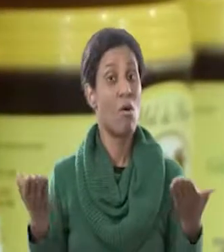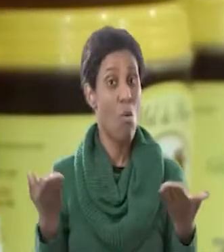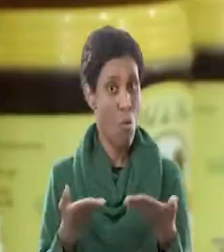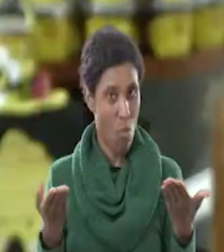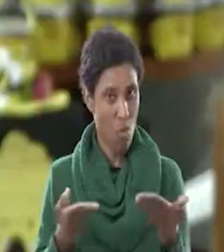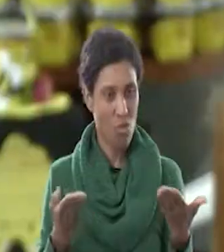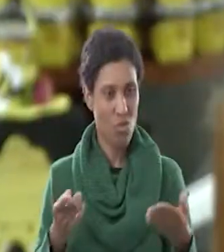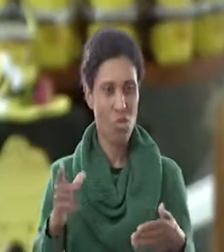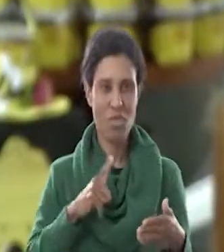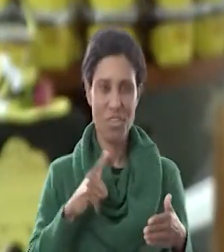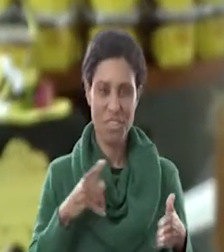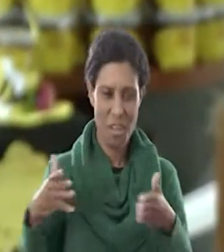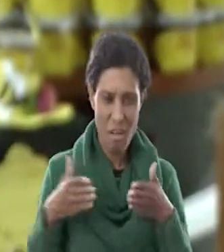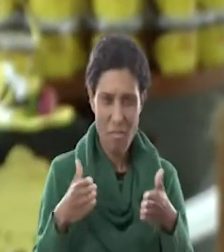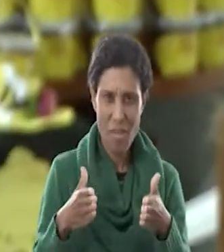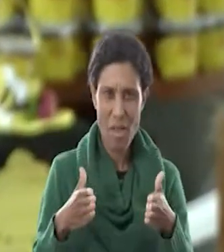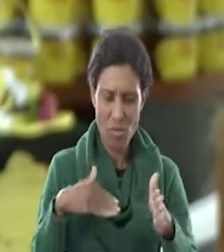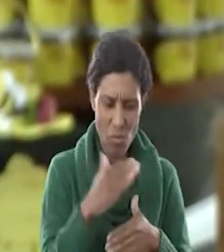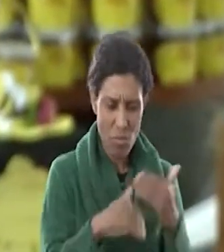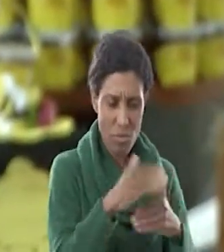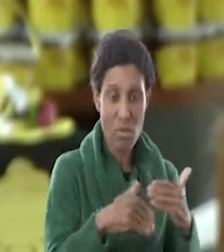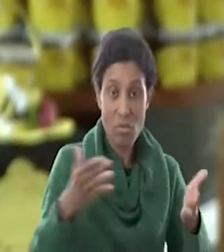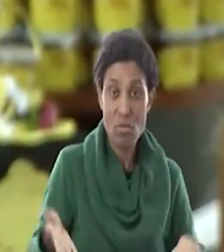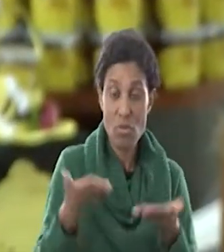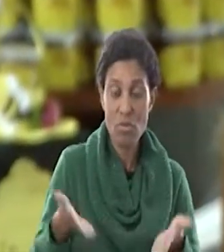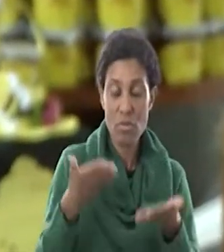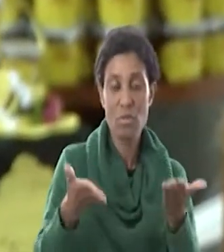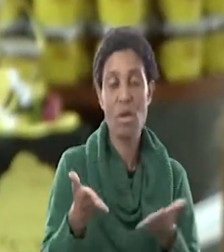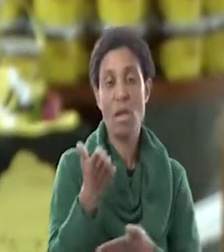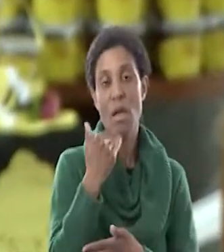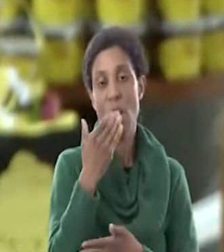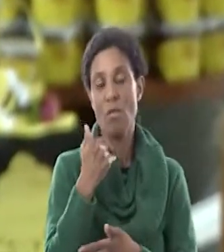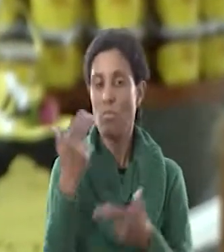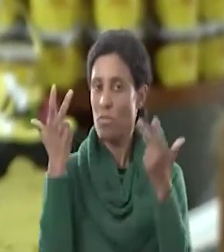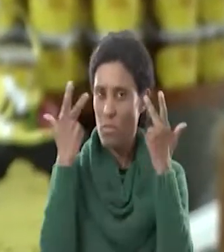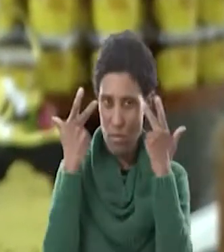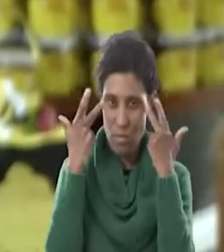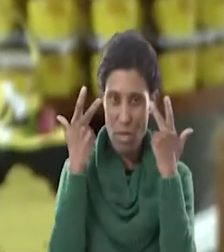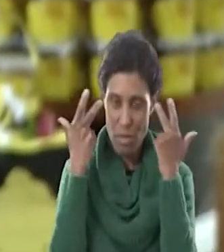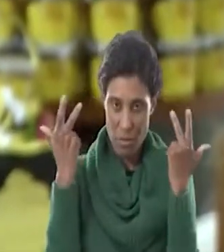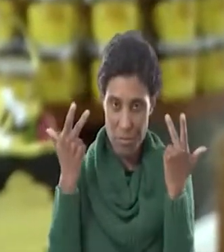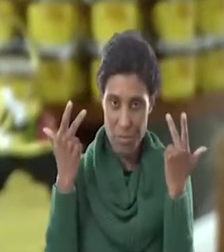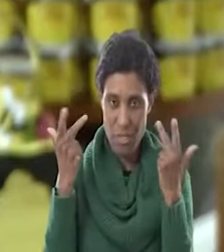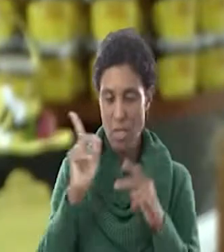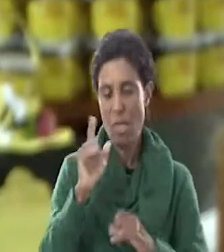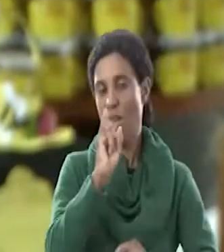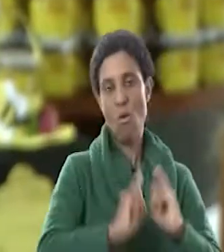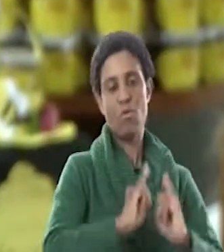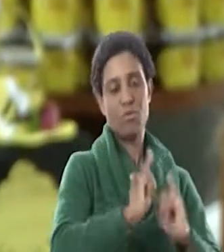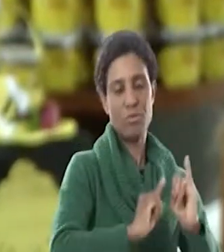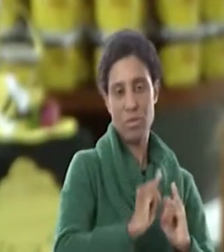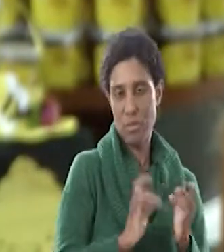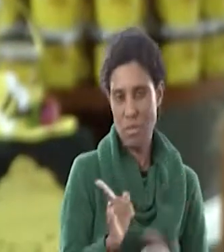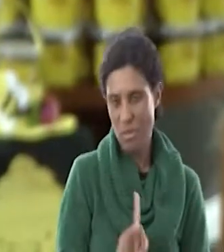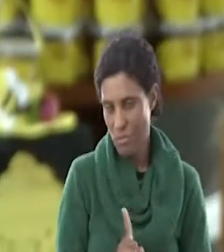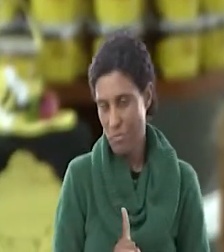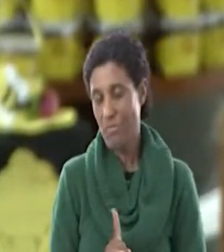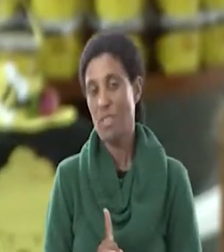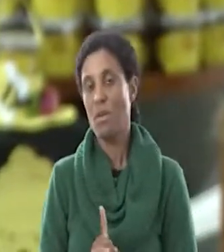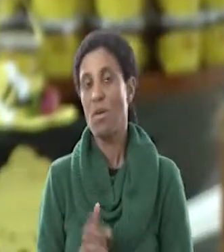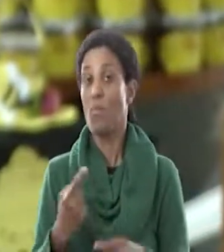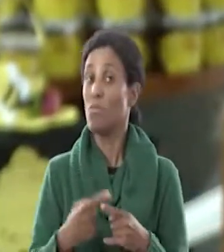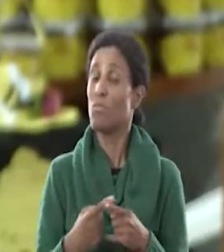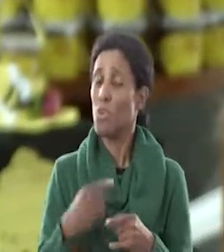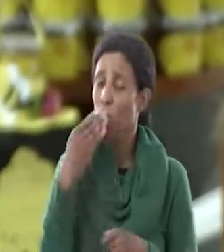Hoje a gente está numa caminhada, num processo de incentivar o consumo de alimentos mais in natura do que os processados, do que os